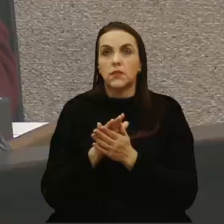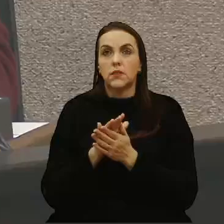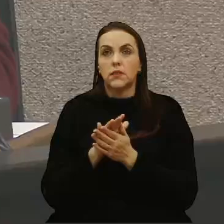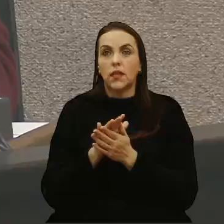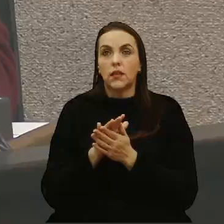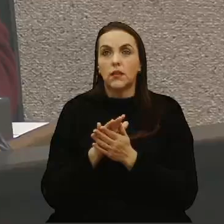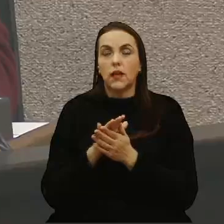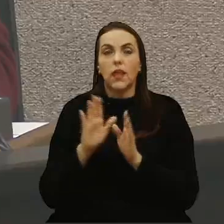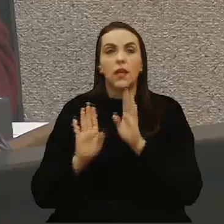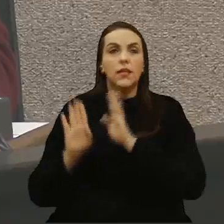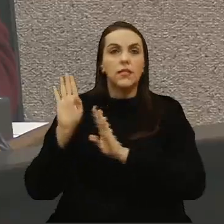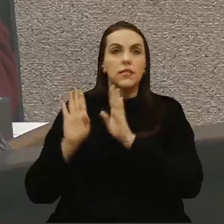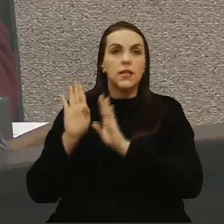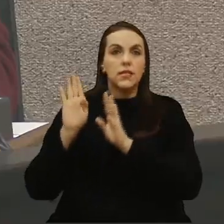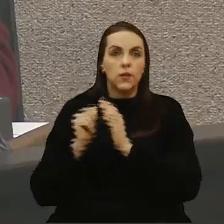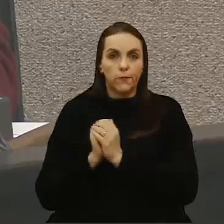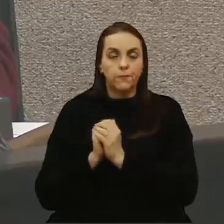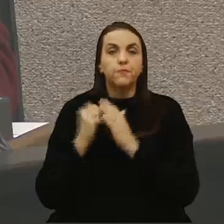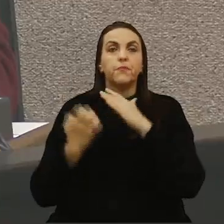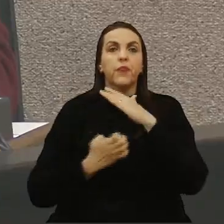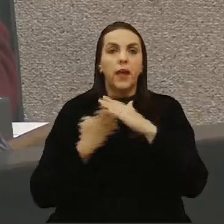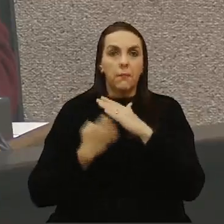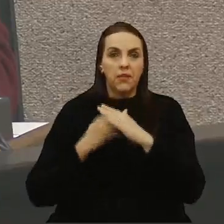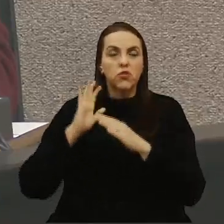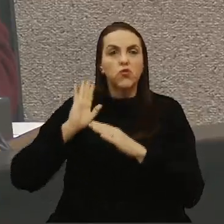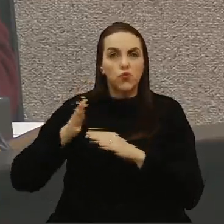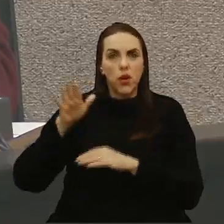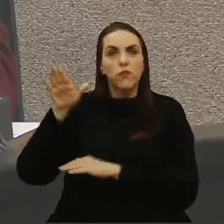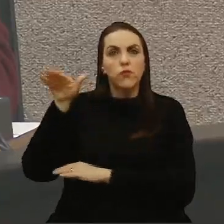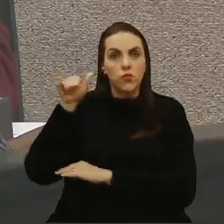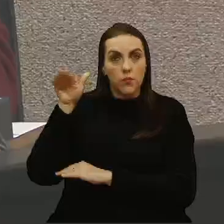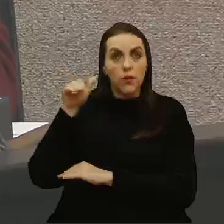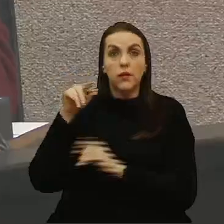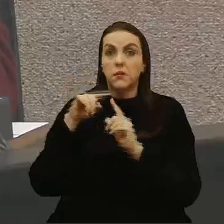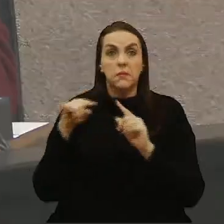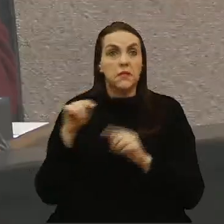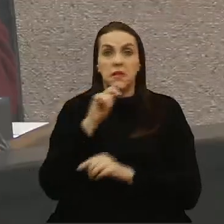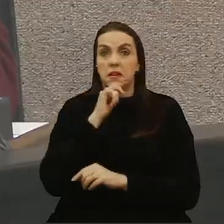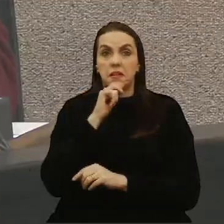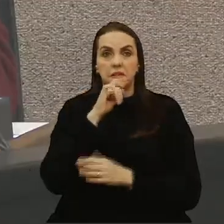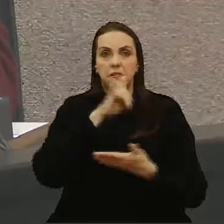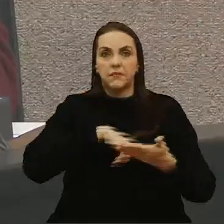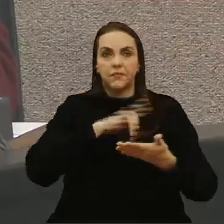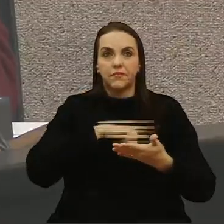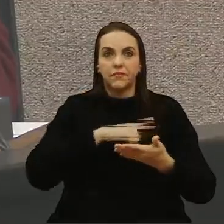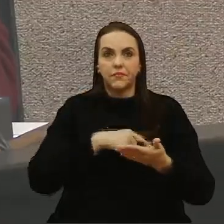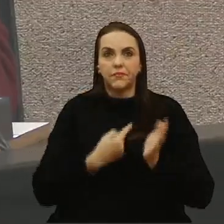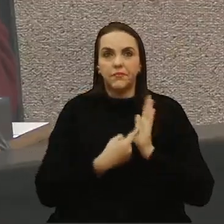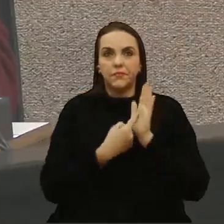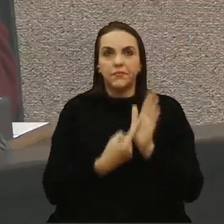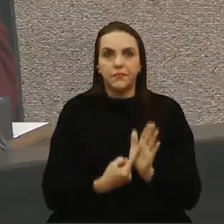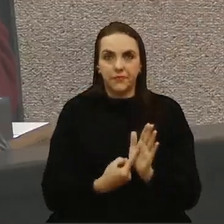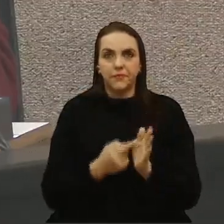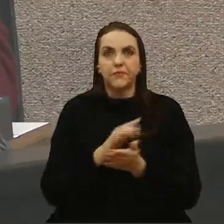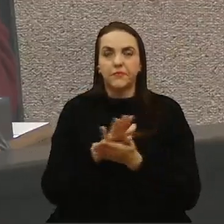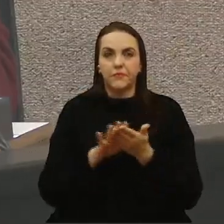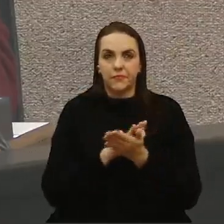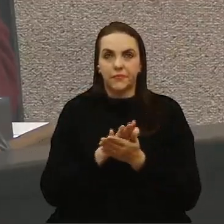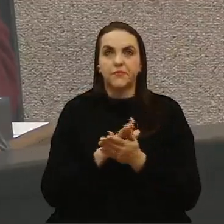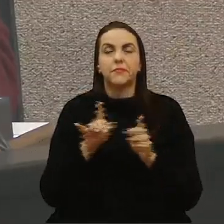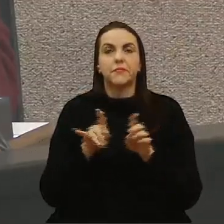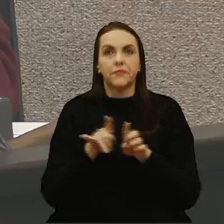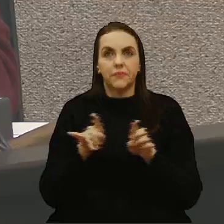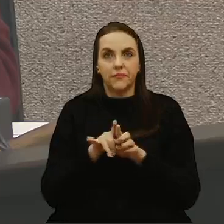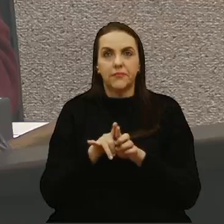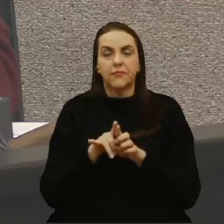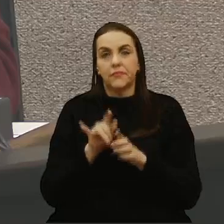da licitação, né? A empresa já foi chamada, porém não apresentou a documentação ainda, o que nos entristece ainda